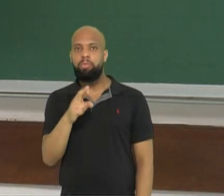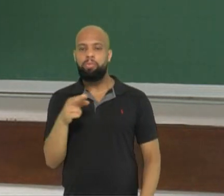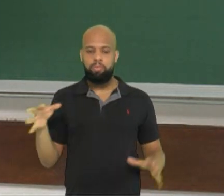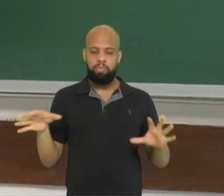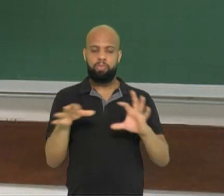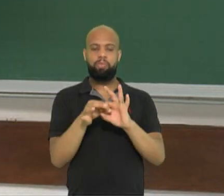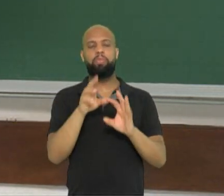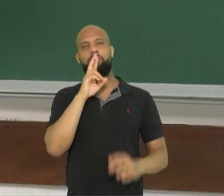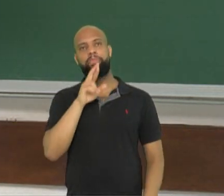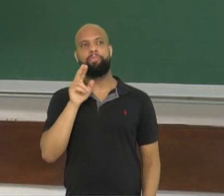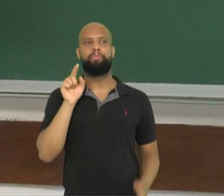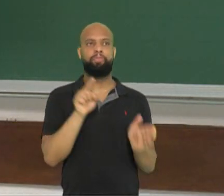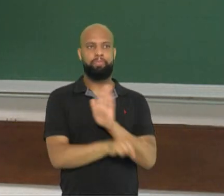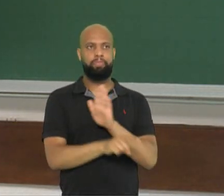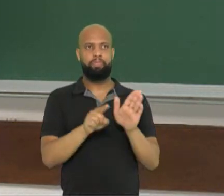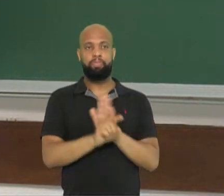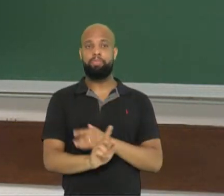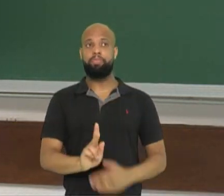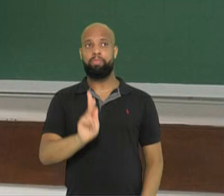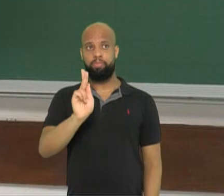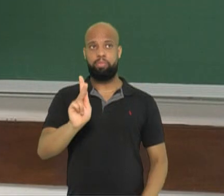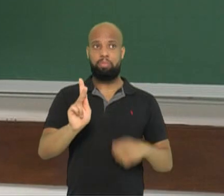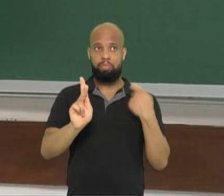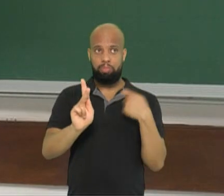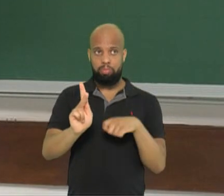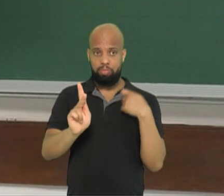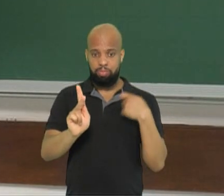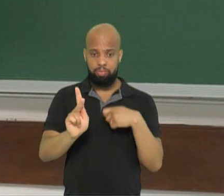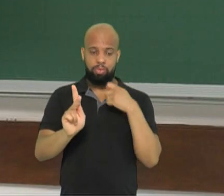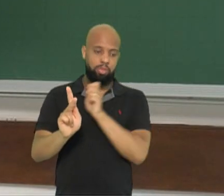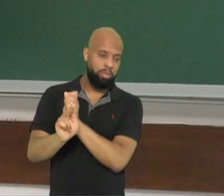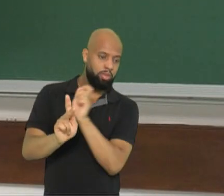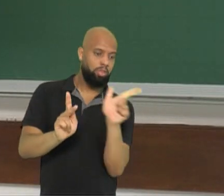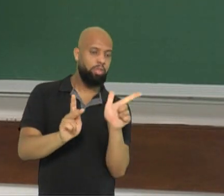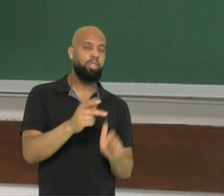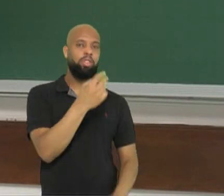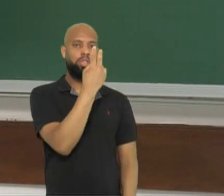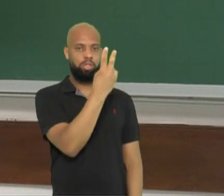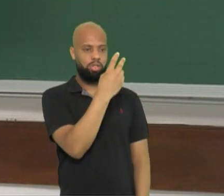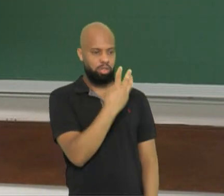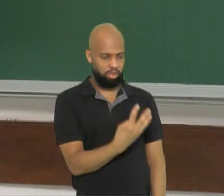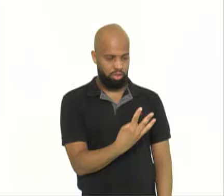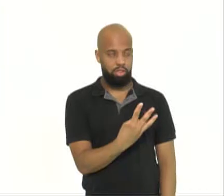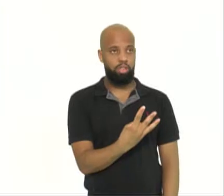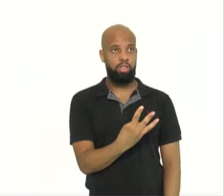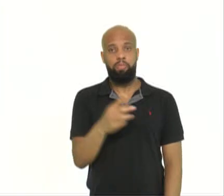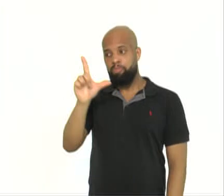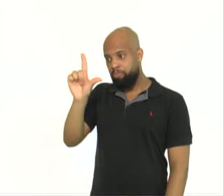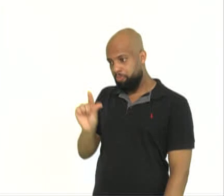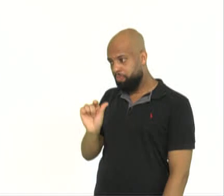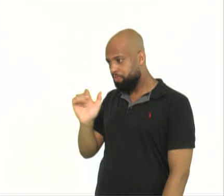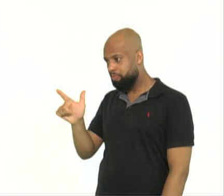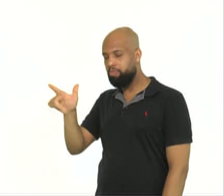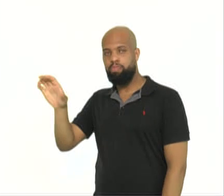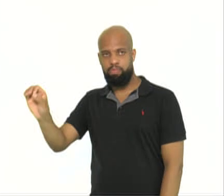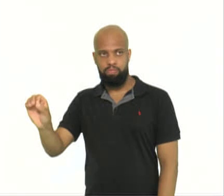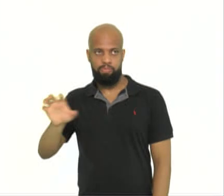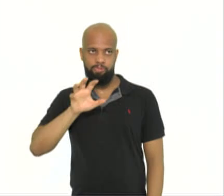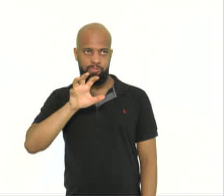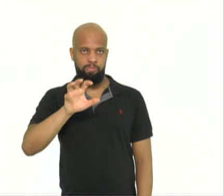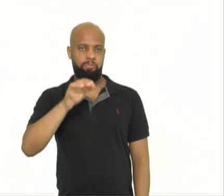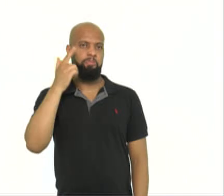resultado da questão. Então, K deve ser maior que menos 2/3 e menor que 0. Então, definimos para que o